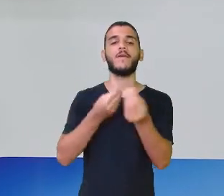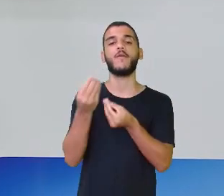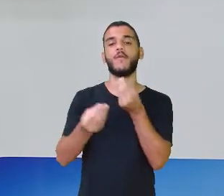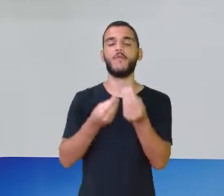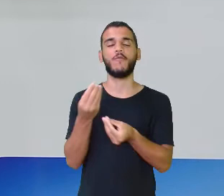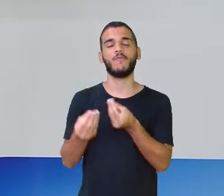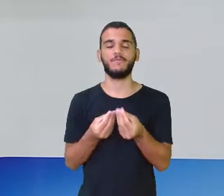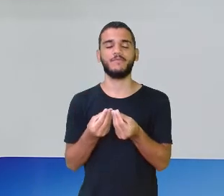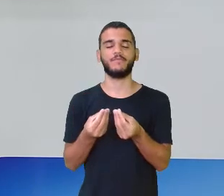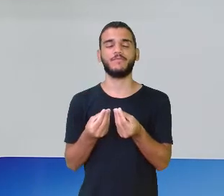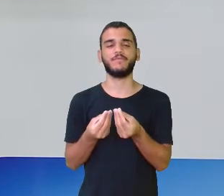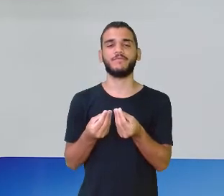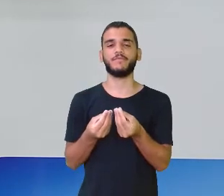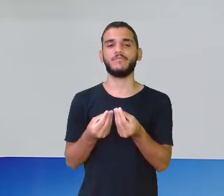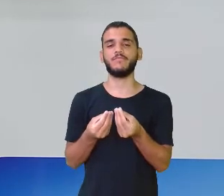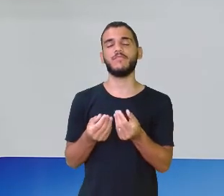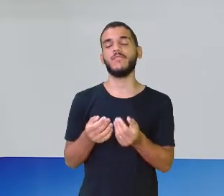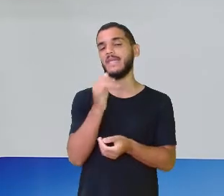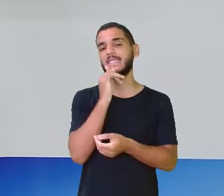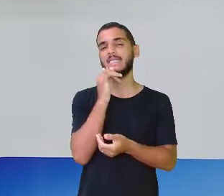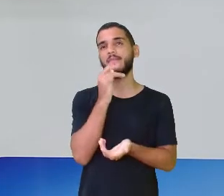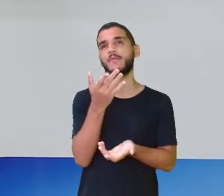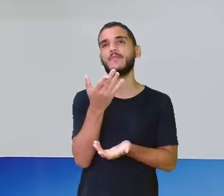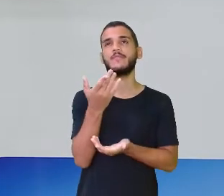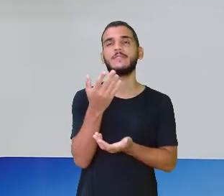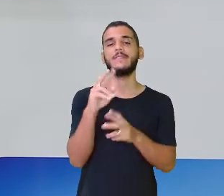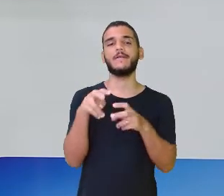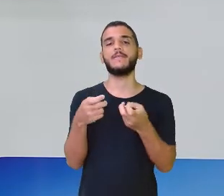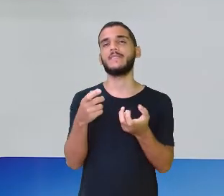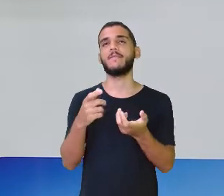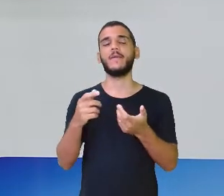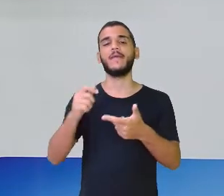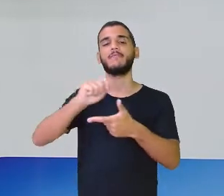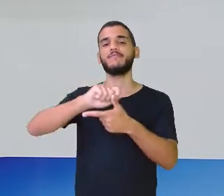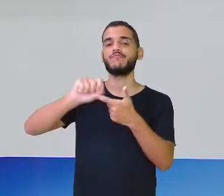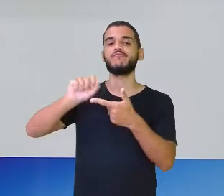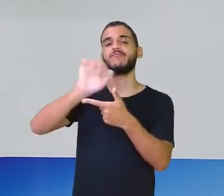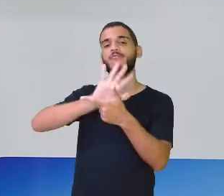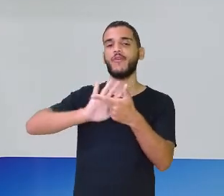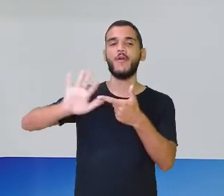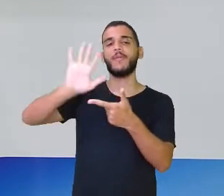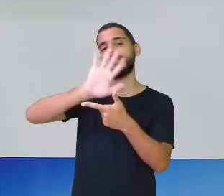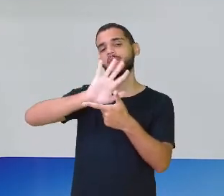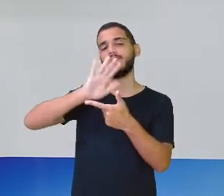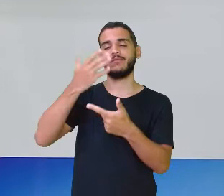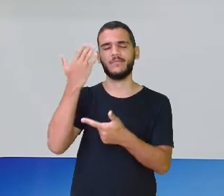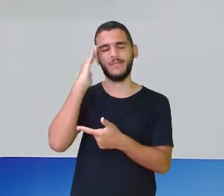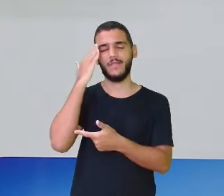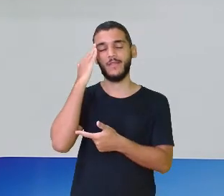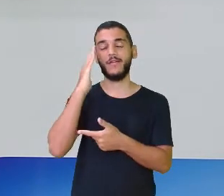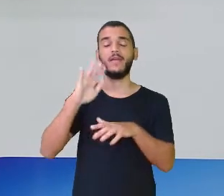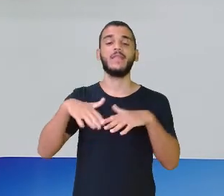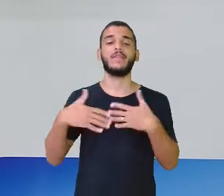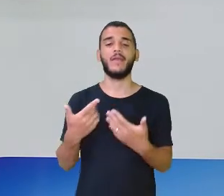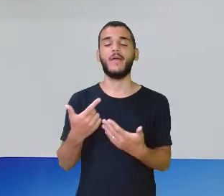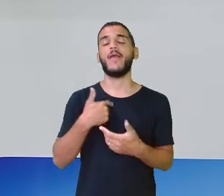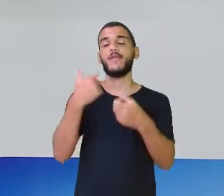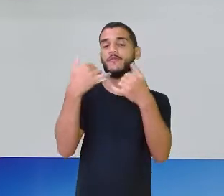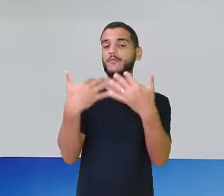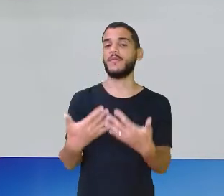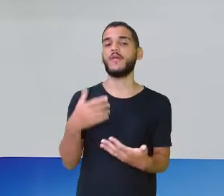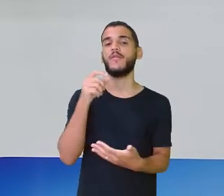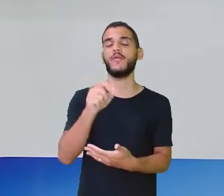mas não é tão claro, por exemplo, como você enxergar uma figura geométrica plana, tá? Eu estou falando de